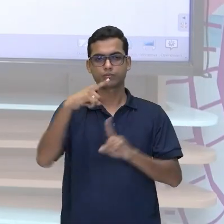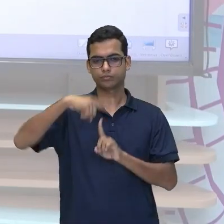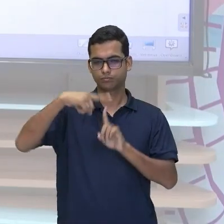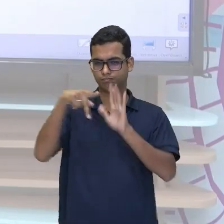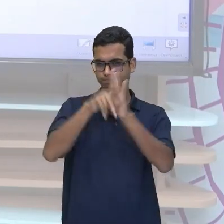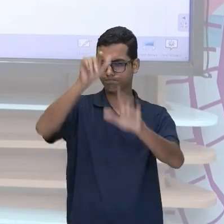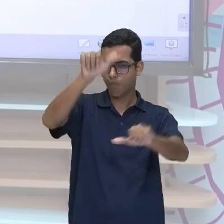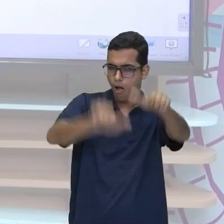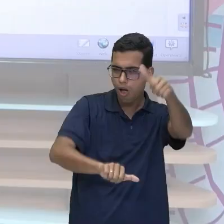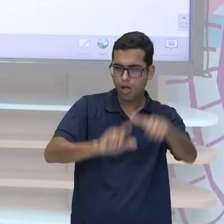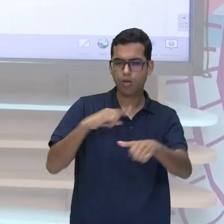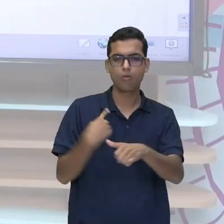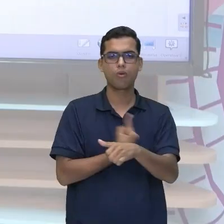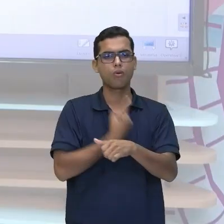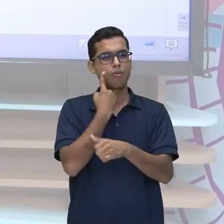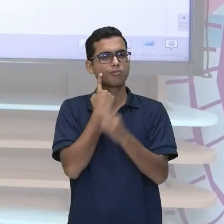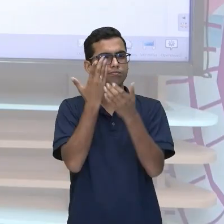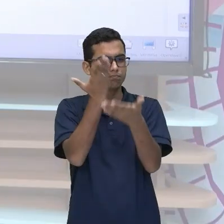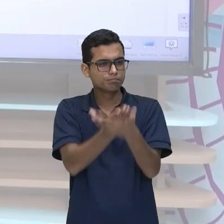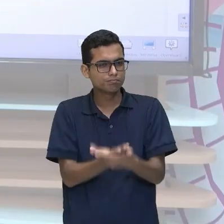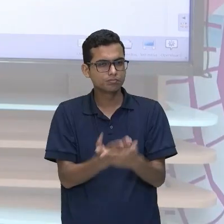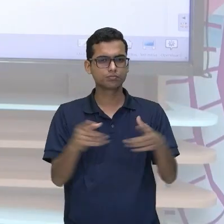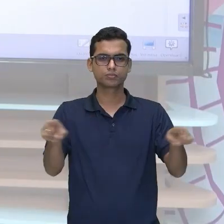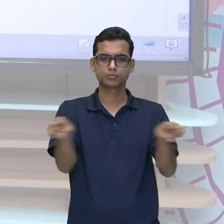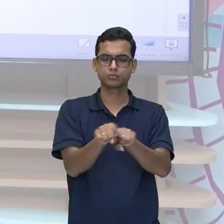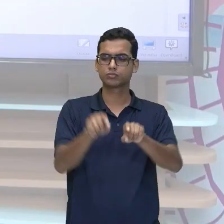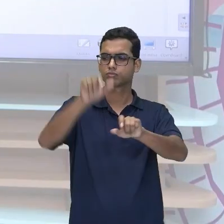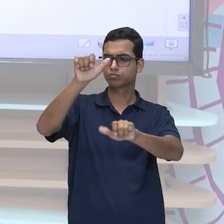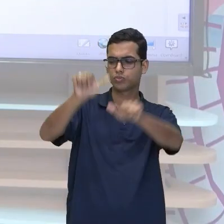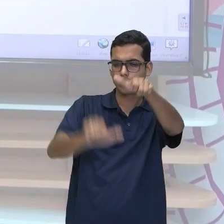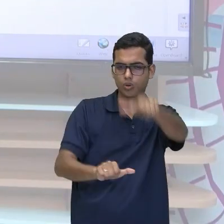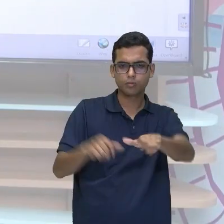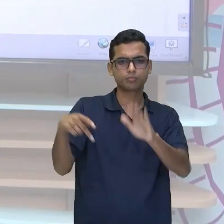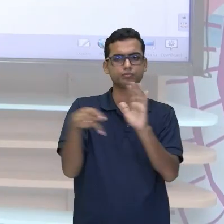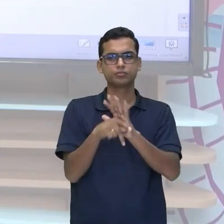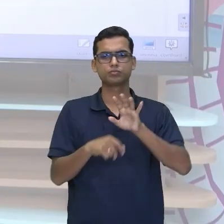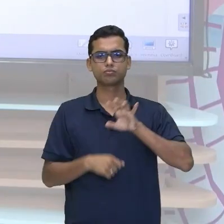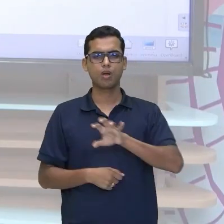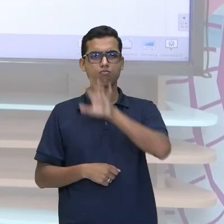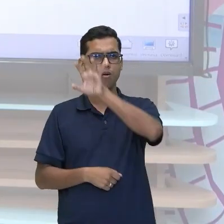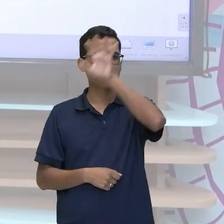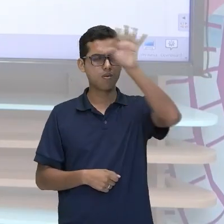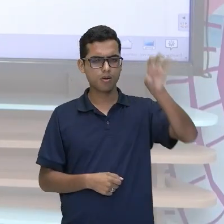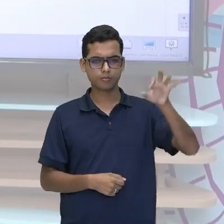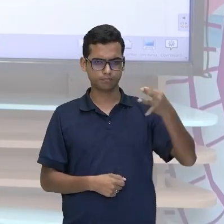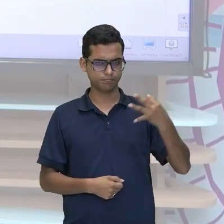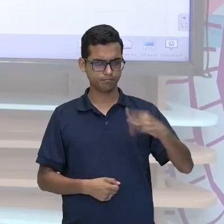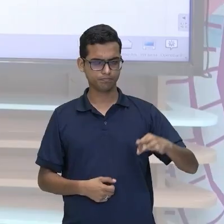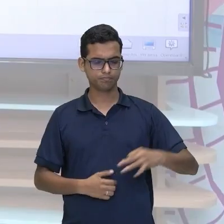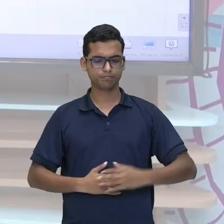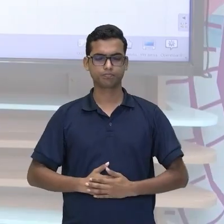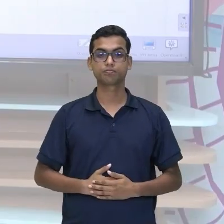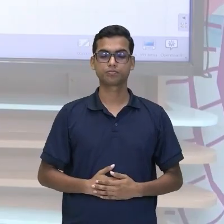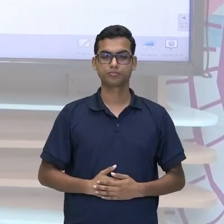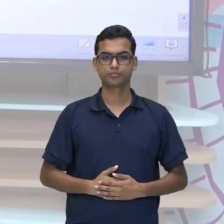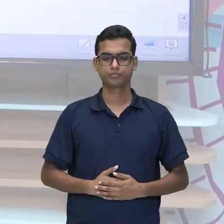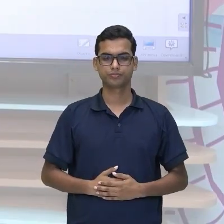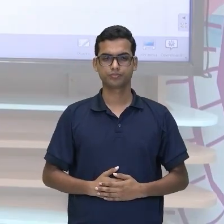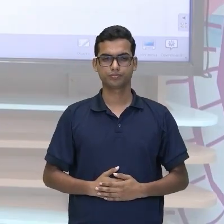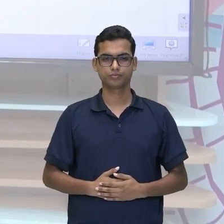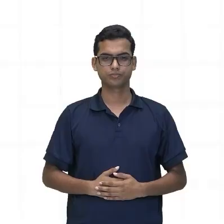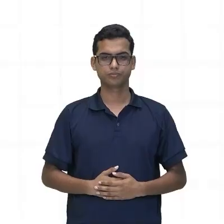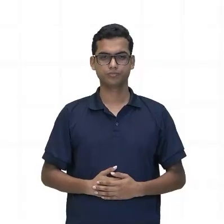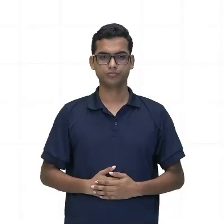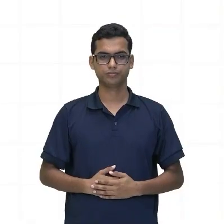análise, né? Quando nós fazemos a análise entre regiões. Aí nós temos esses fluxos migratórios, né, da